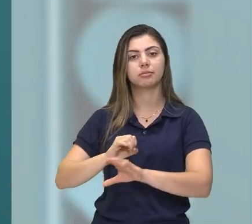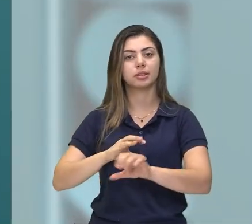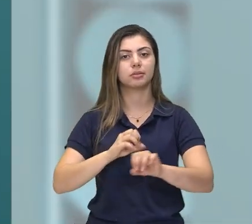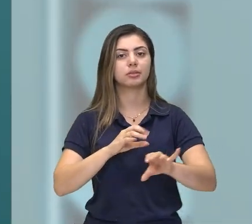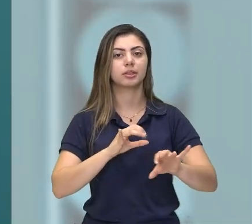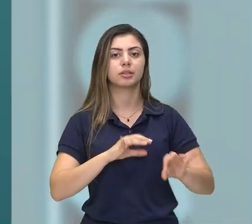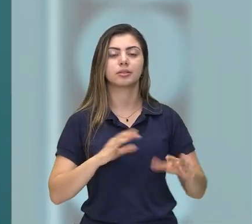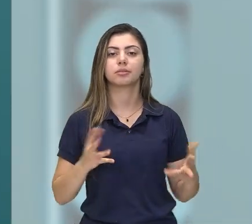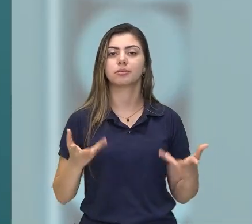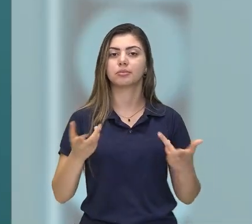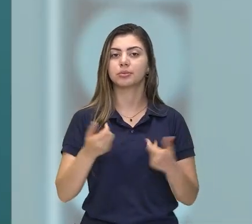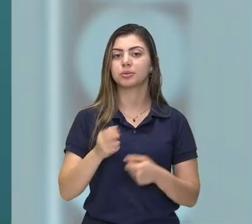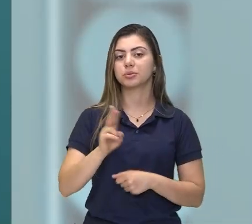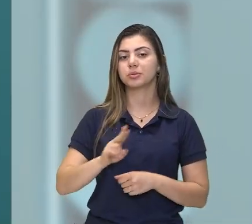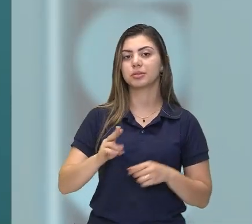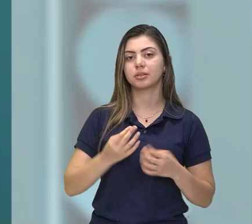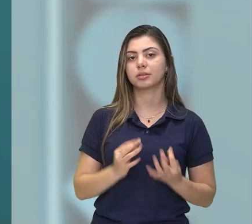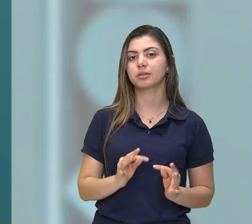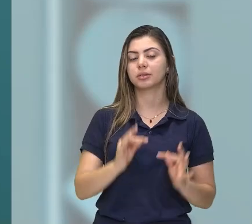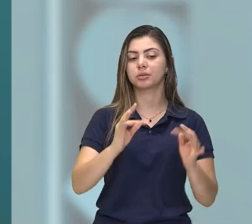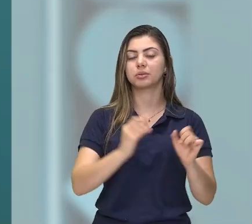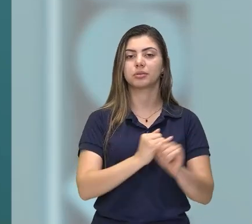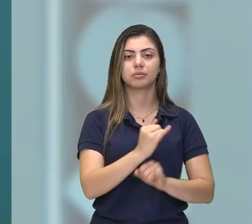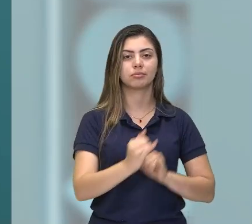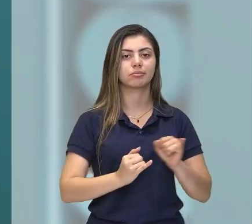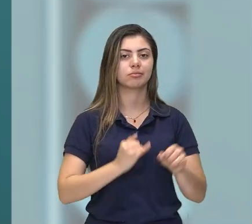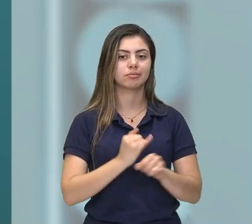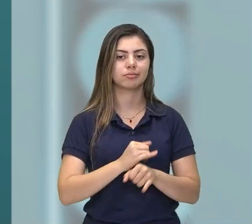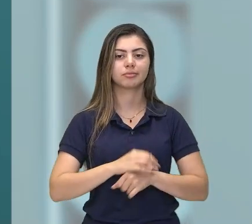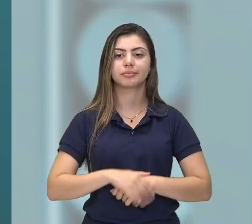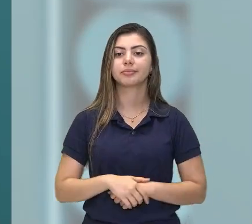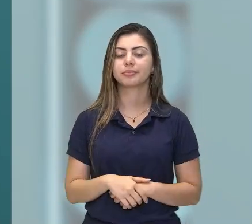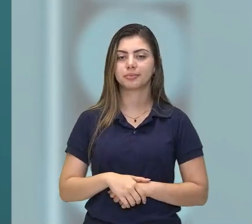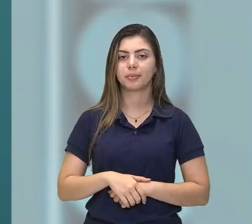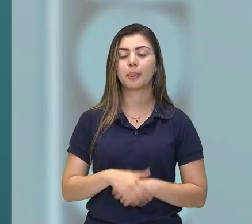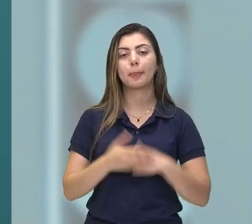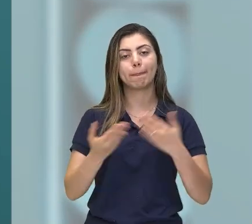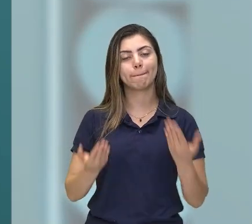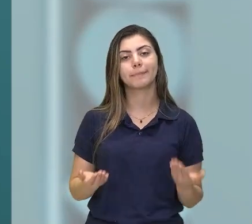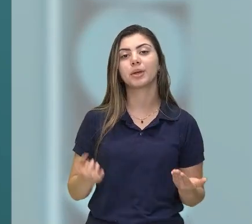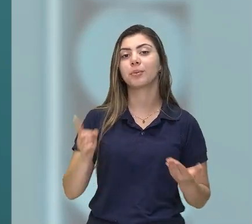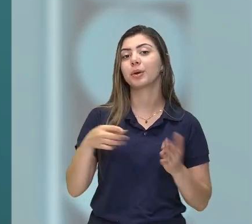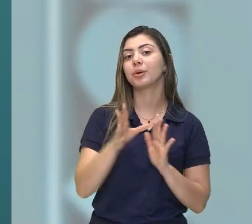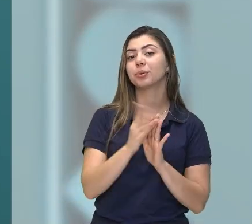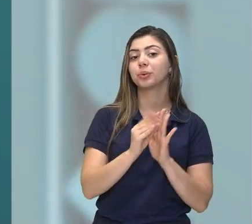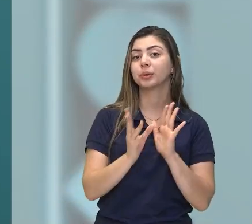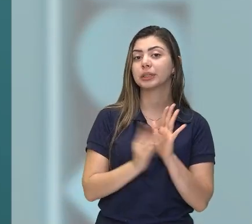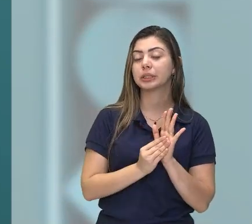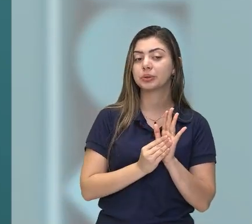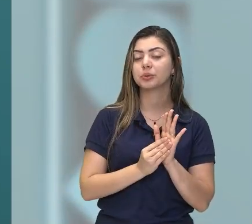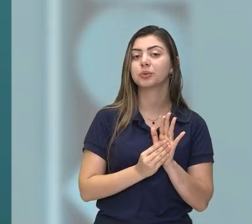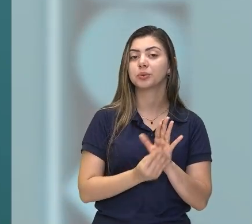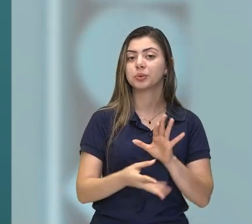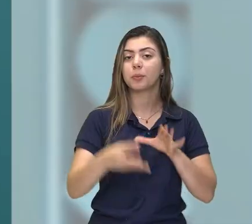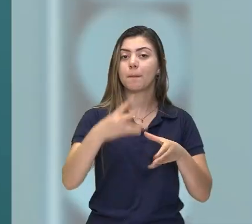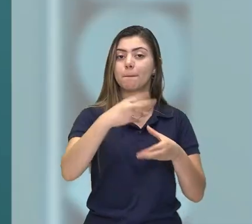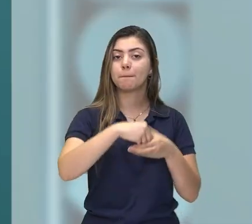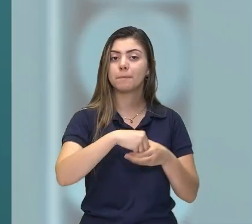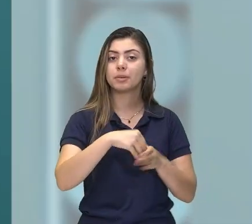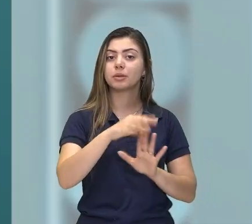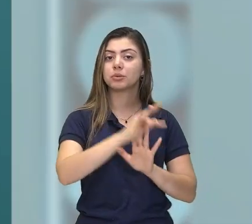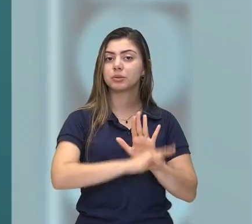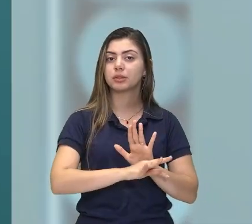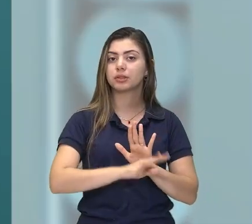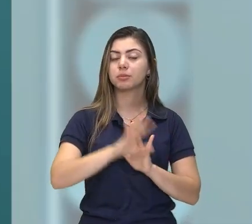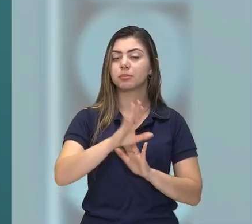acontece por meio da internet. Então, é essa a ideia que está sendo apresentada no texto que vocês viram aí.